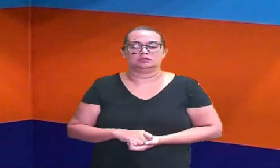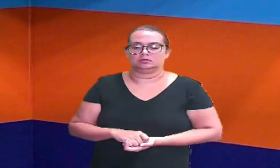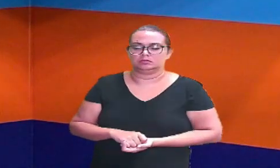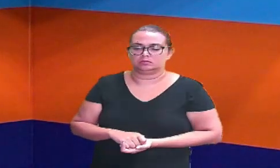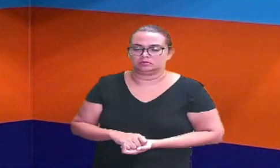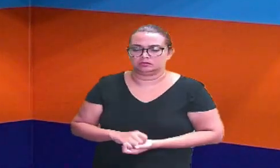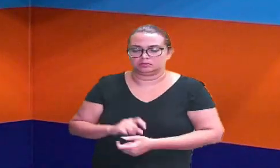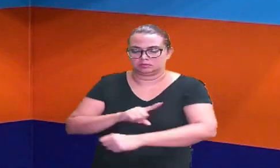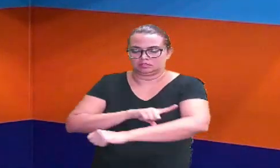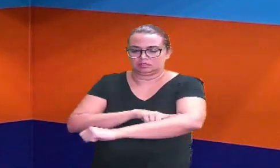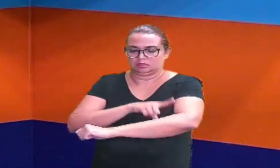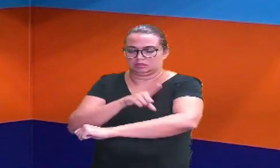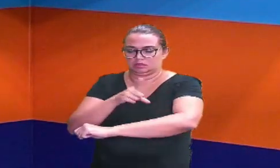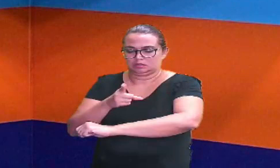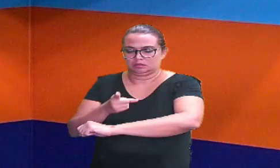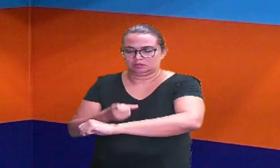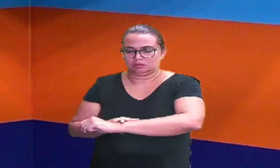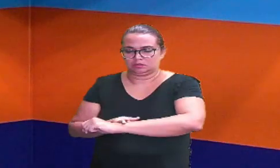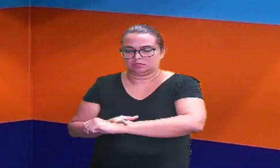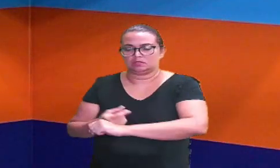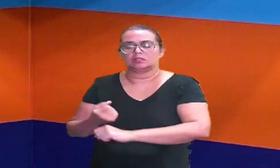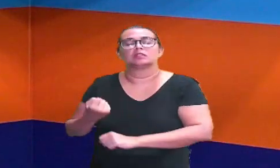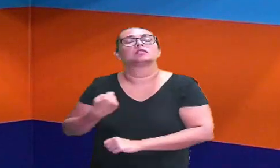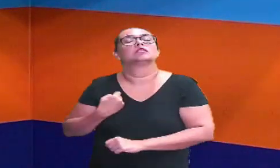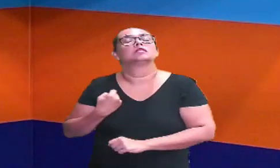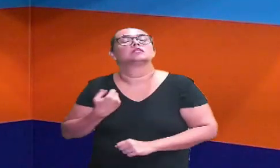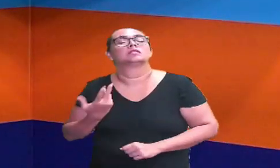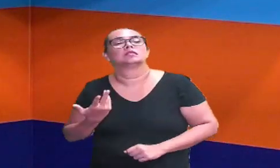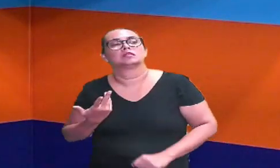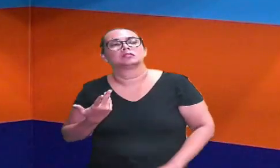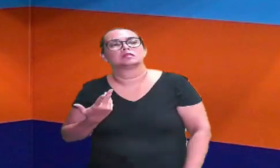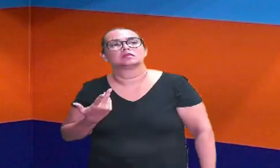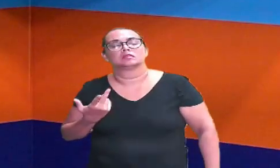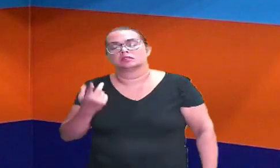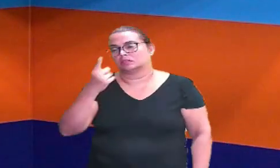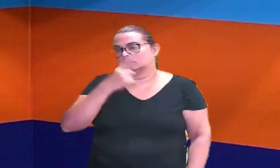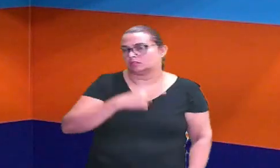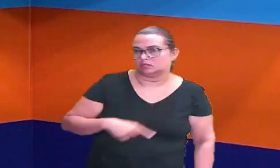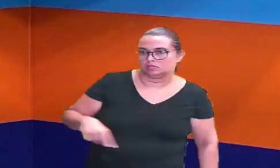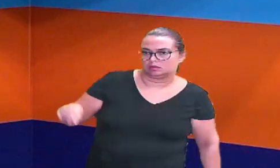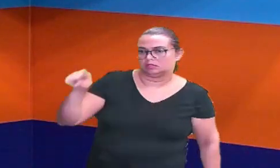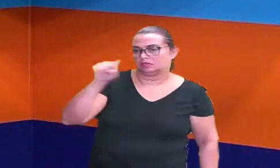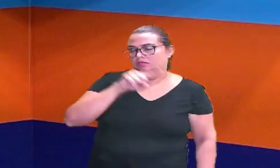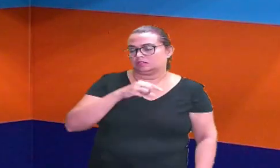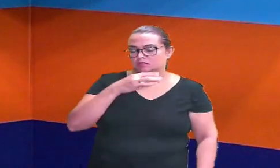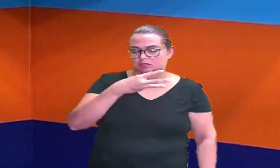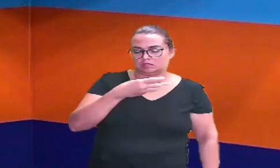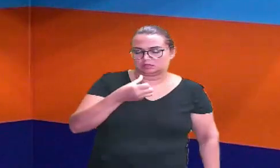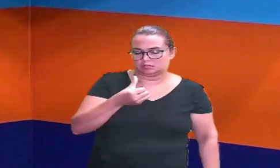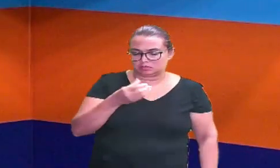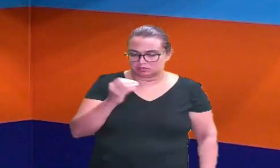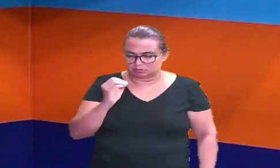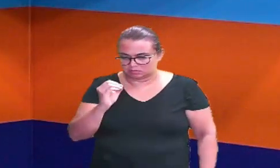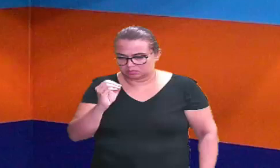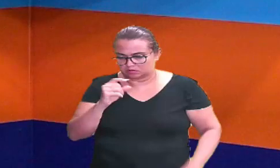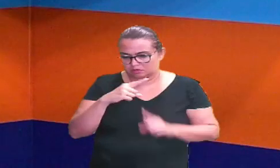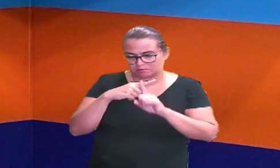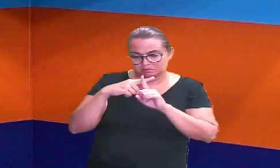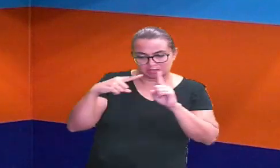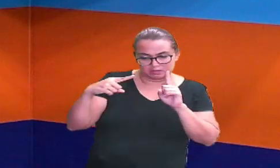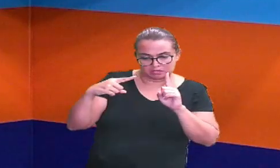E meia volta, gente, vale quanto? Se uma volta é 360, meia volta é